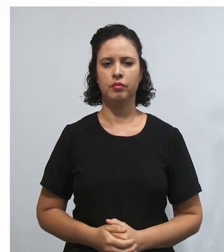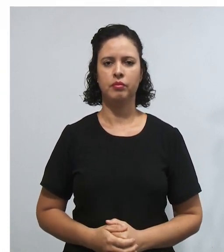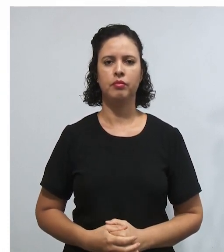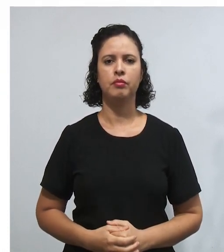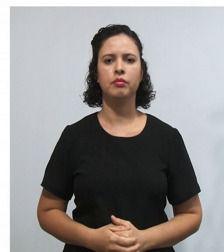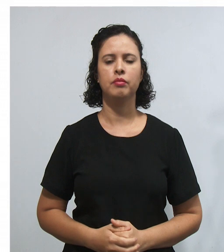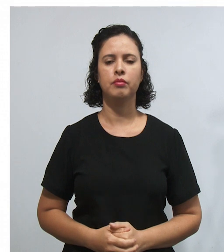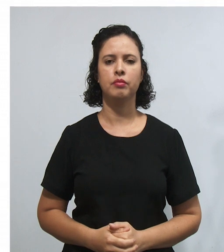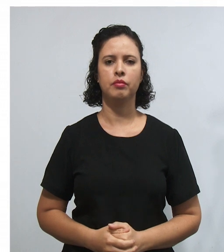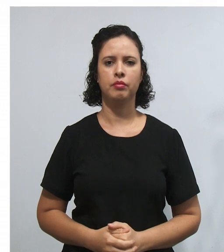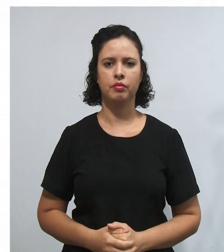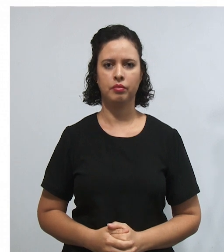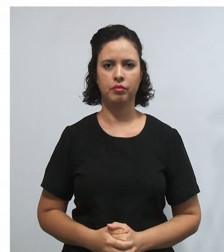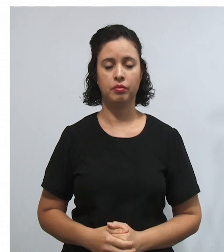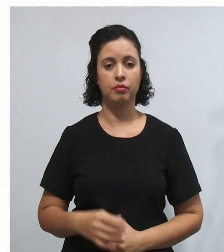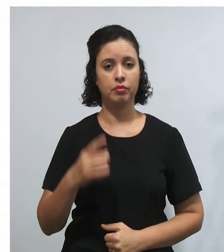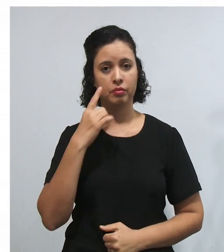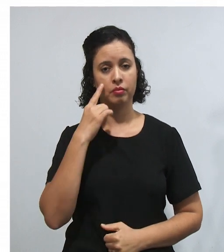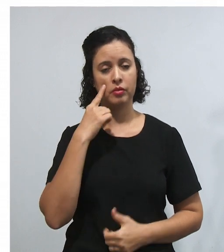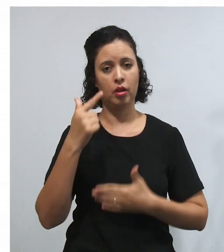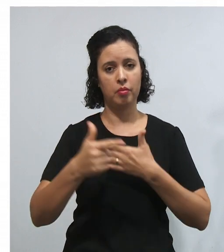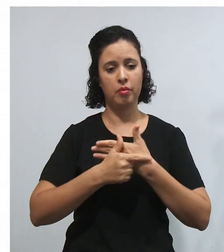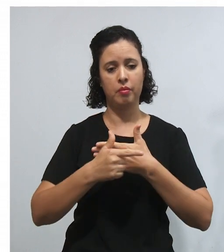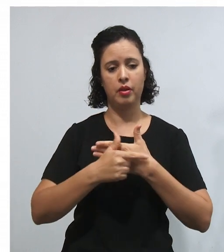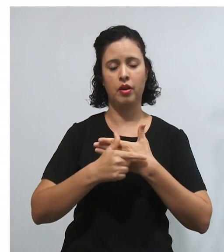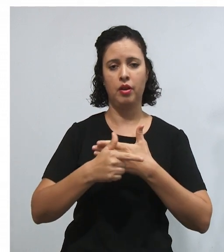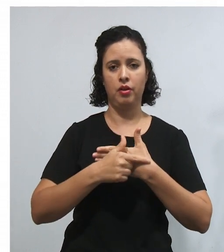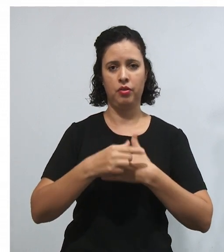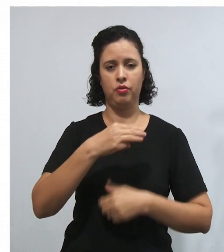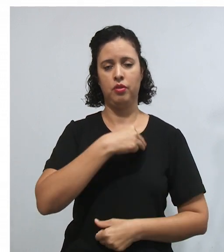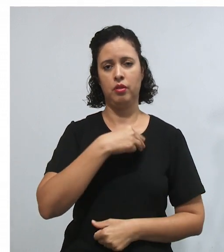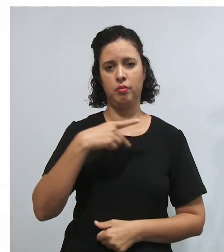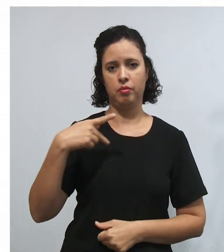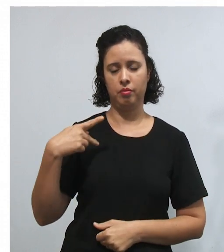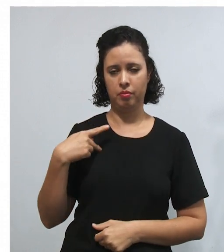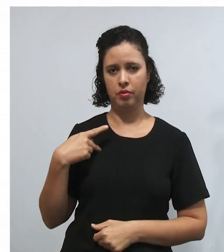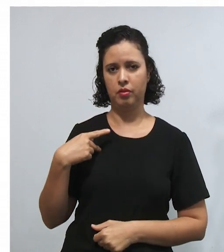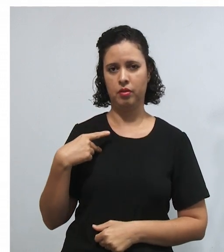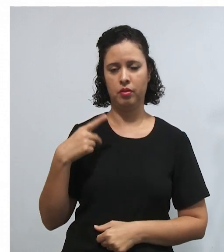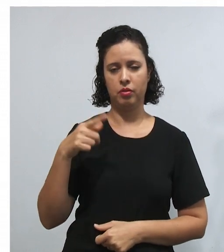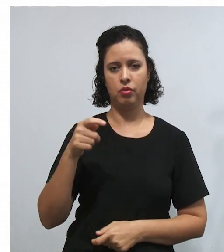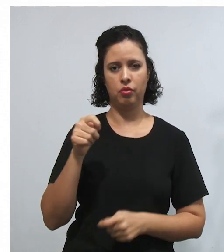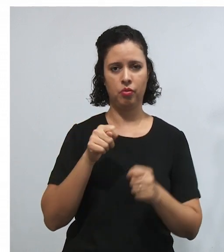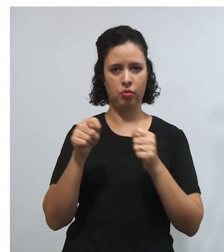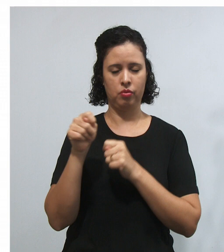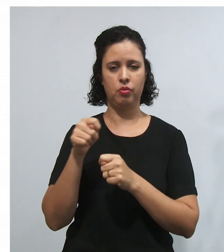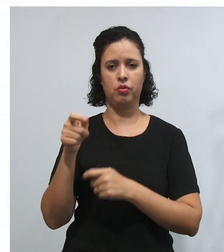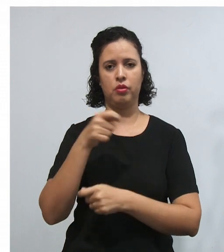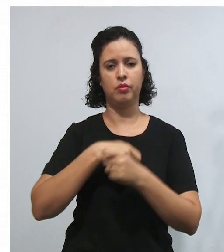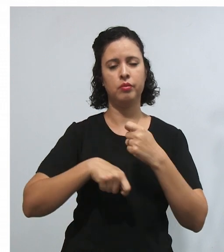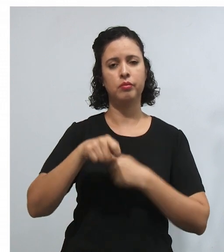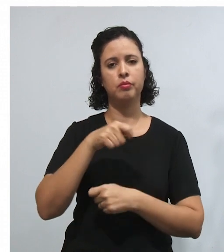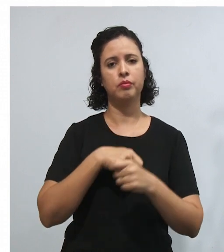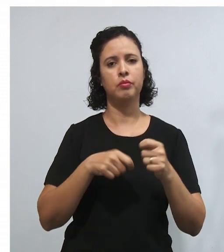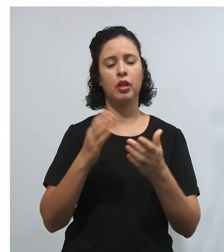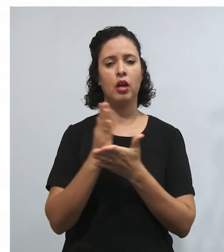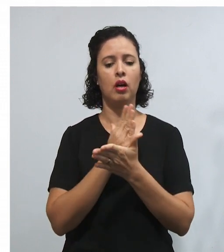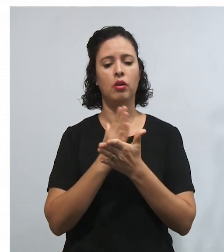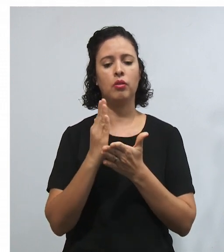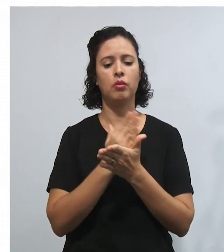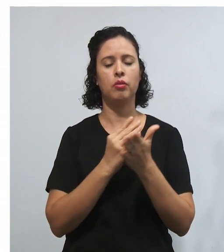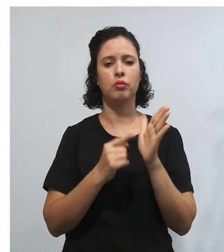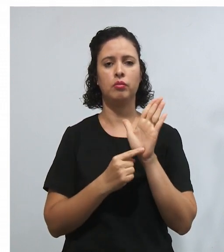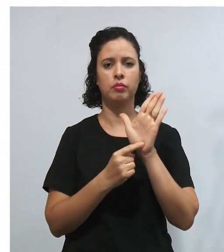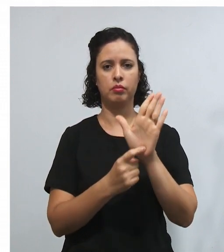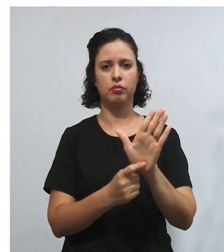vamos falar um pouquinho sobre o papel do Ministério Público, tá? No controle da administração. Eu trouxe aqui para vocês algumas situações